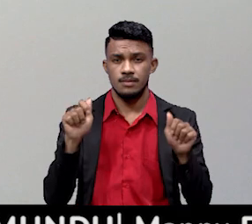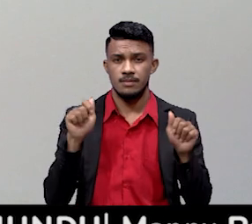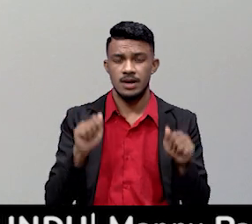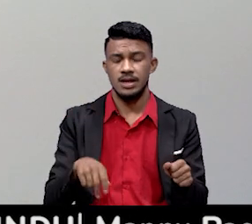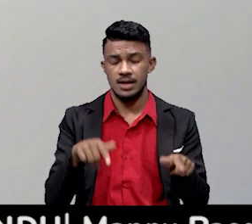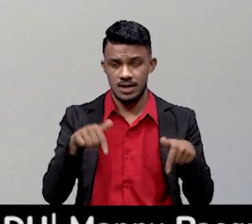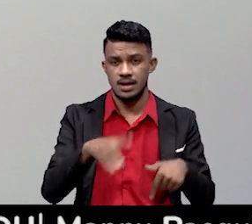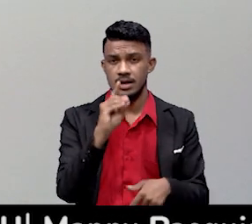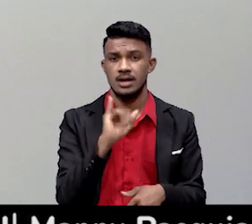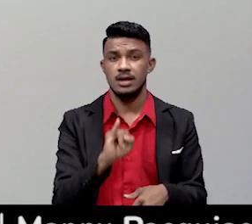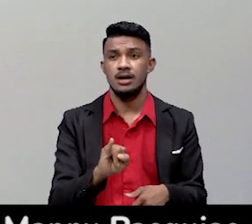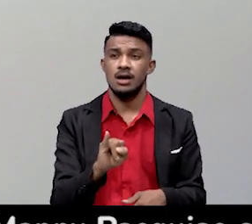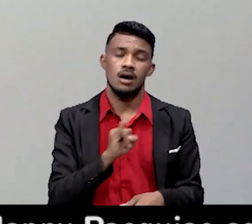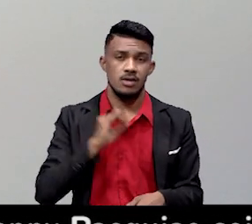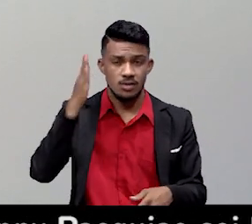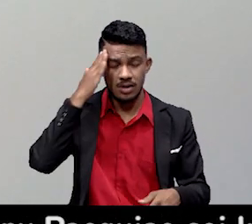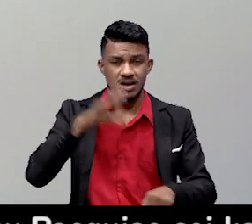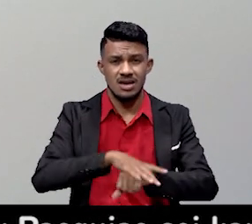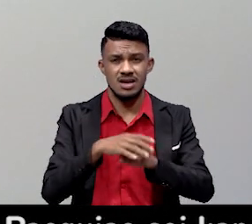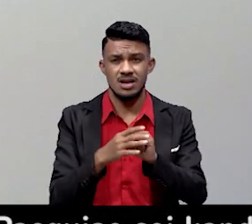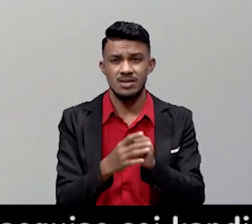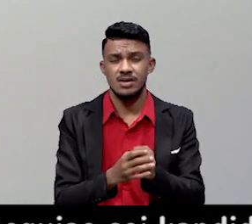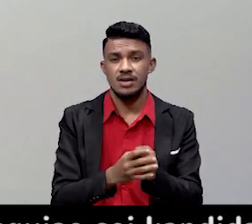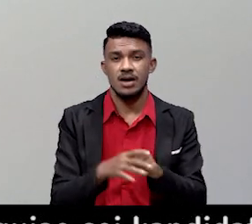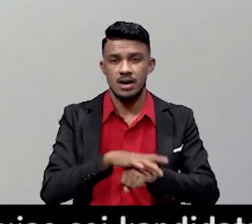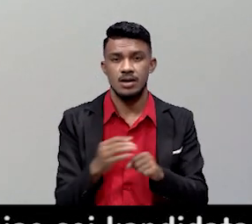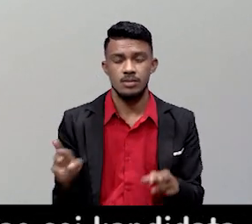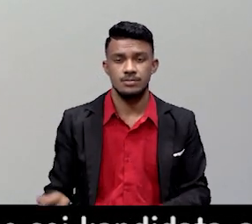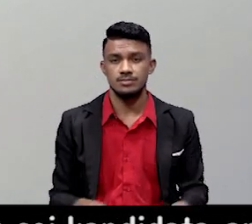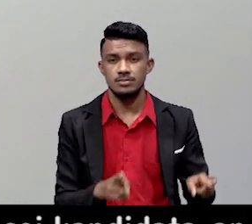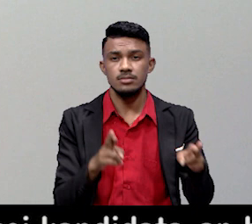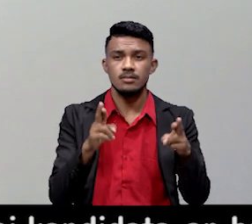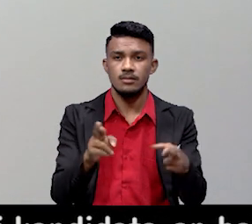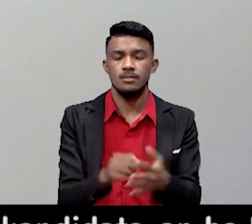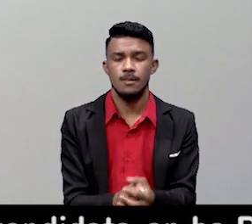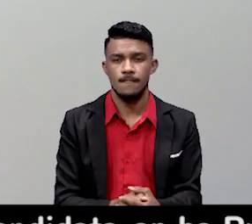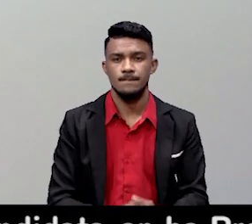Laran. Além de drainagem ser mota, ser lemos, e estudo para melhor. E